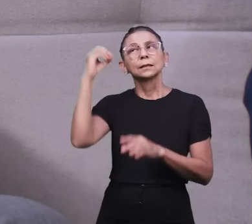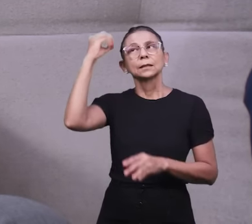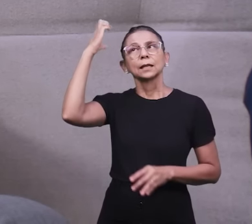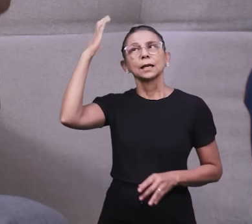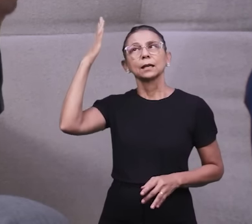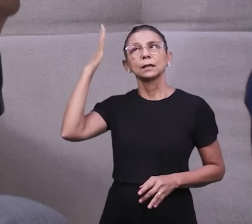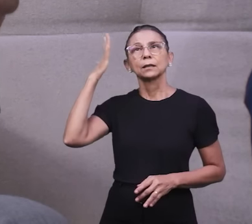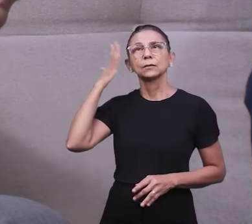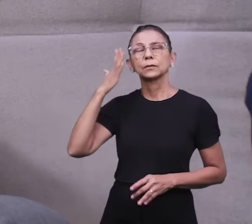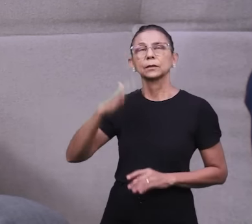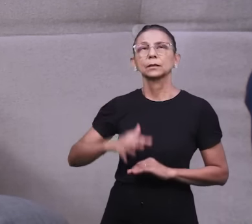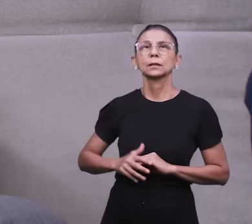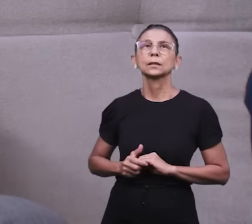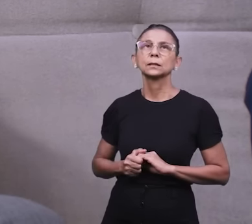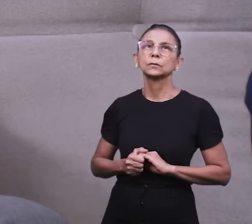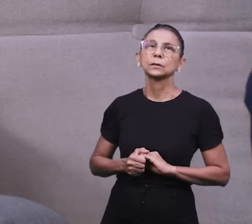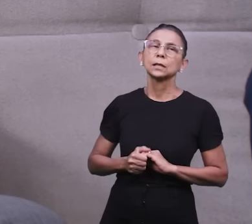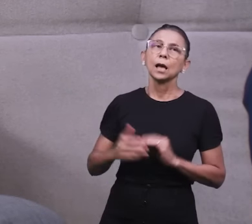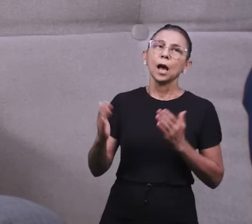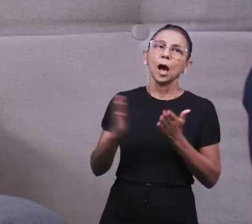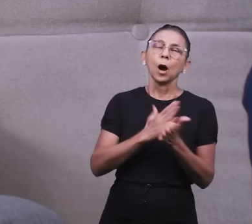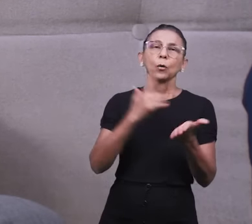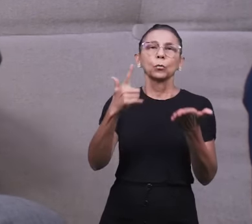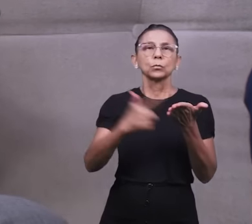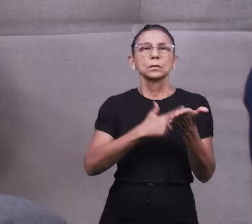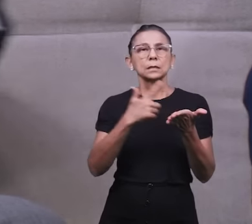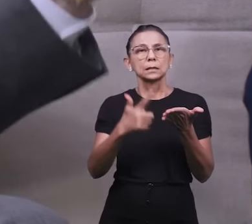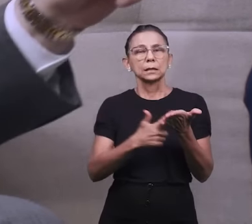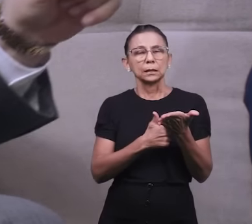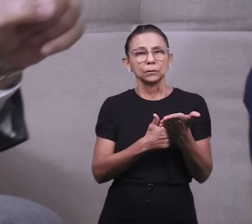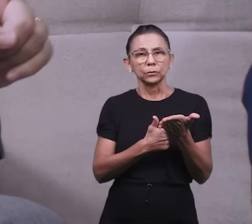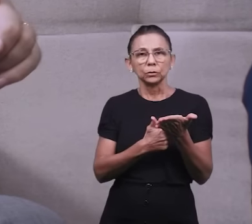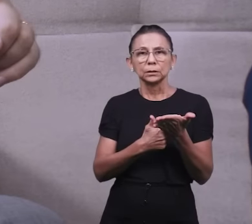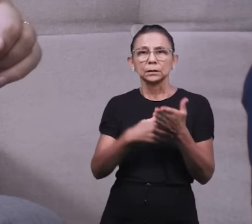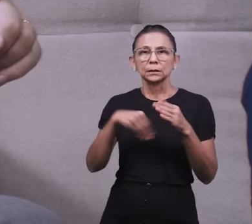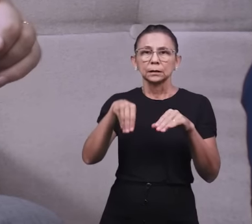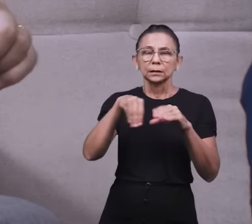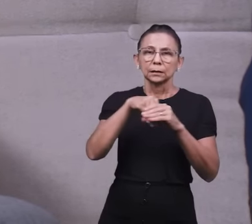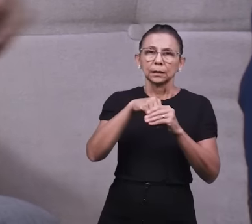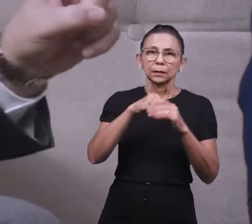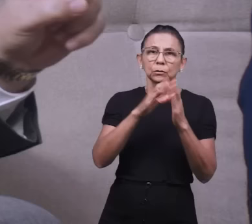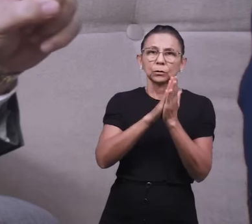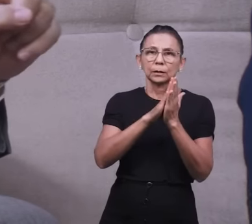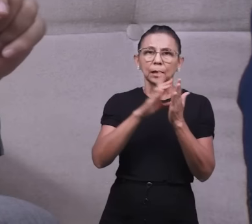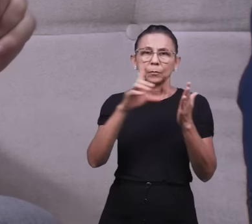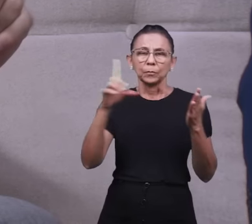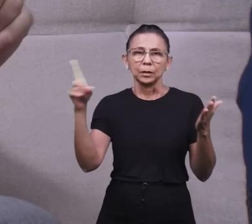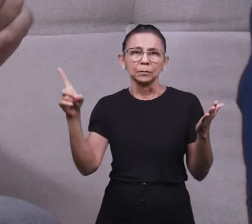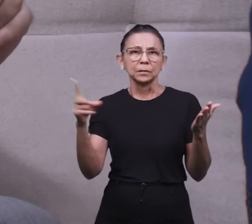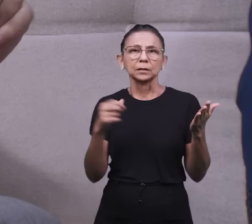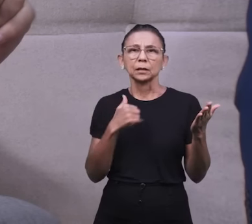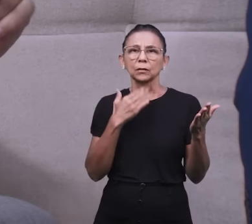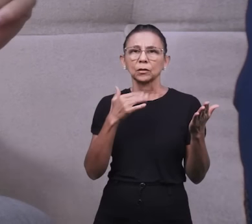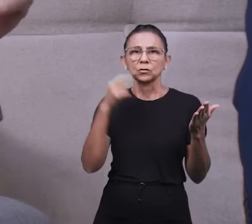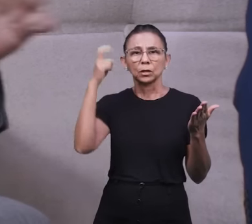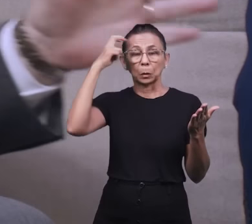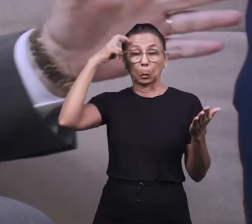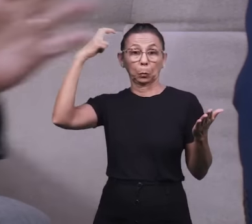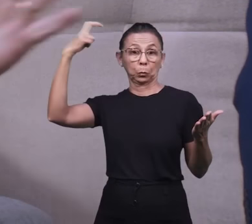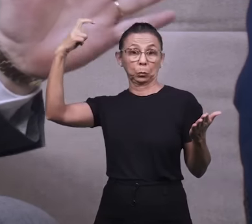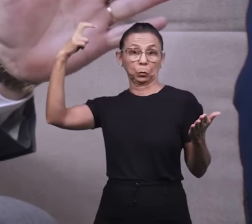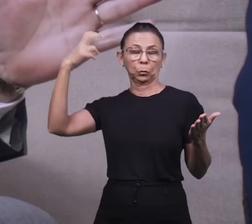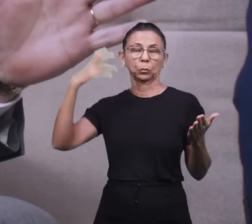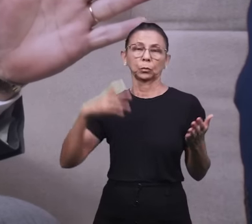entrar em partes da Bíblia que o intelecto não entra que a razão não alcança cultura